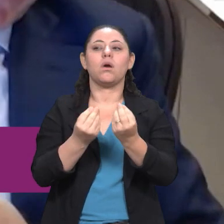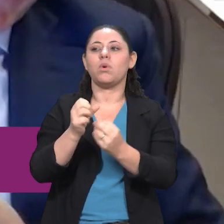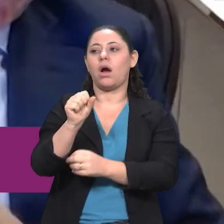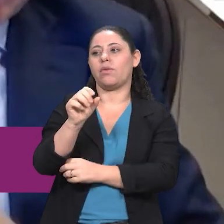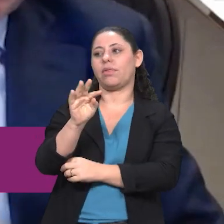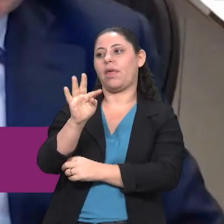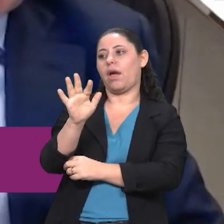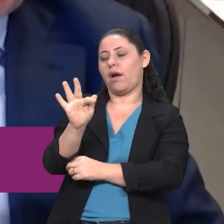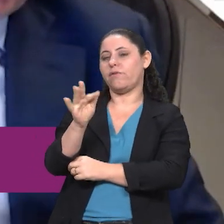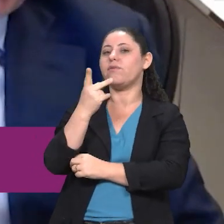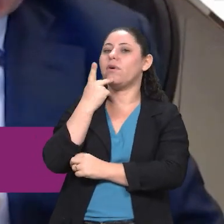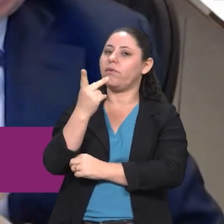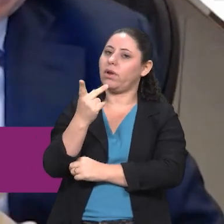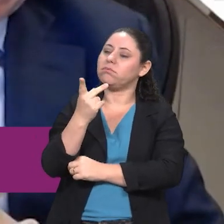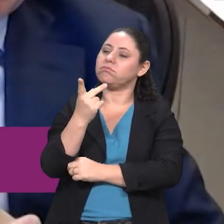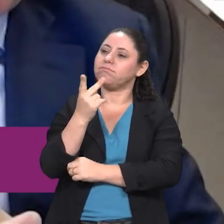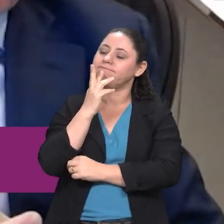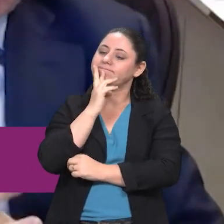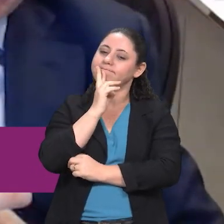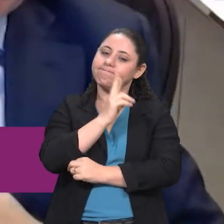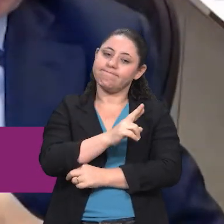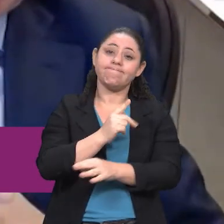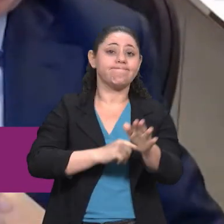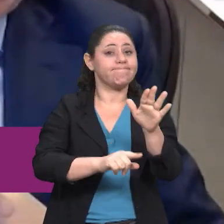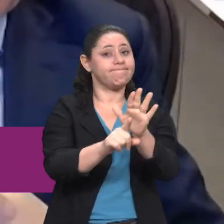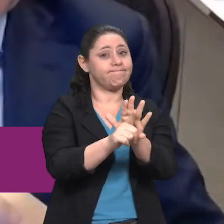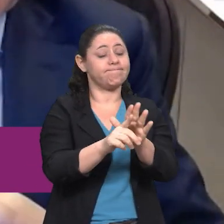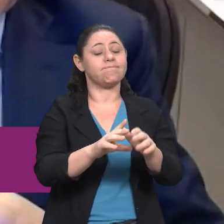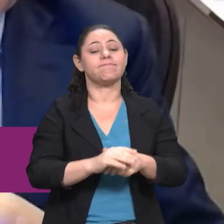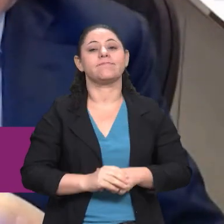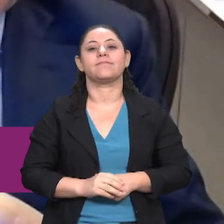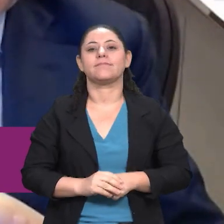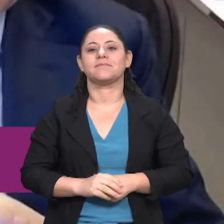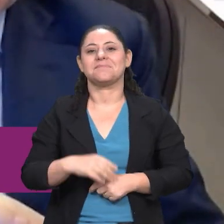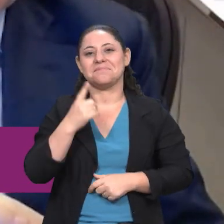como o Supremo se posicionará com relação a essa lei.